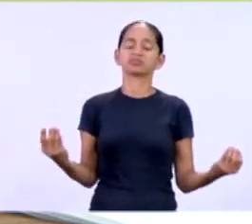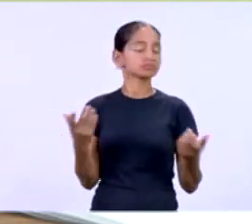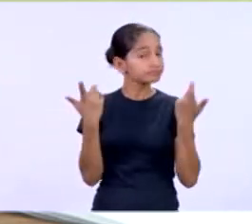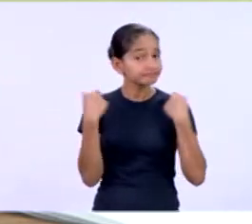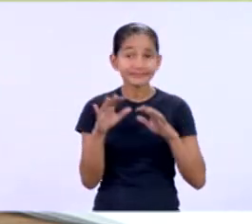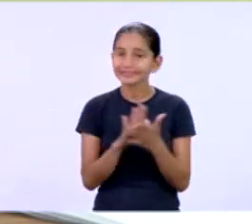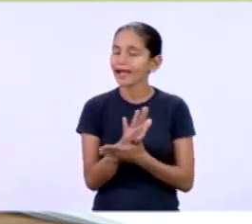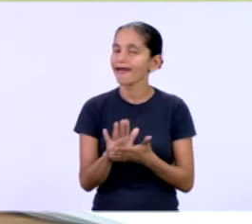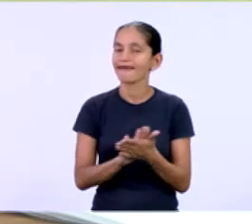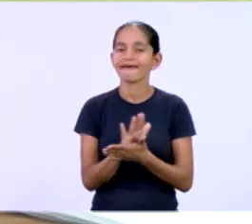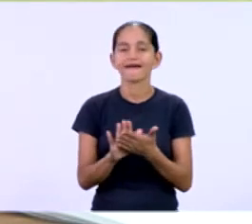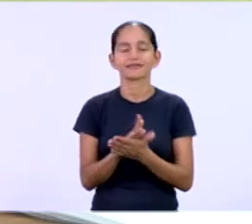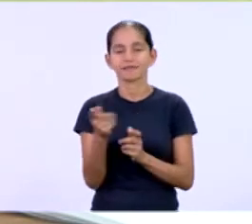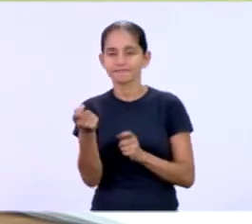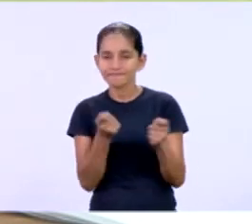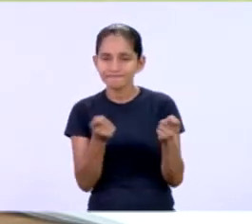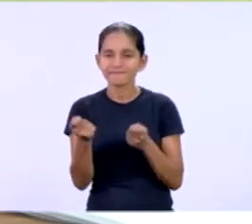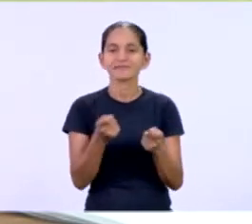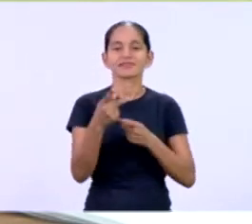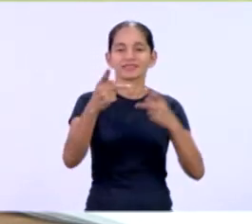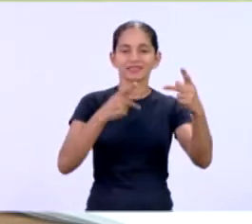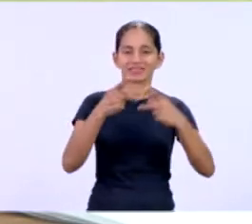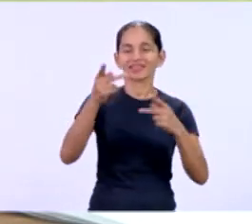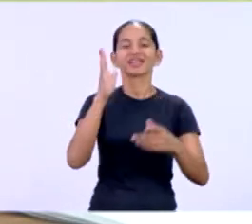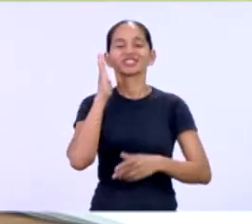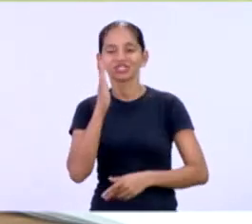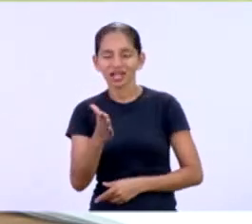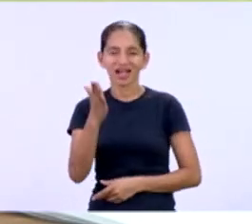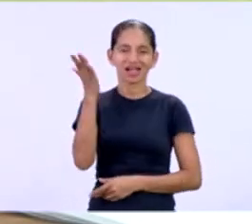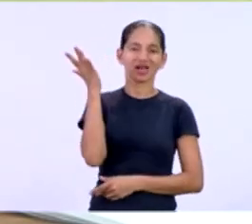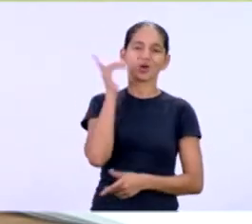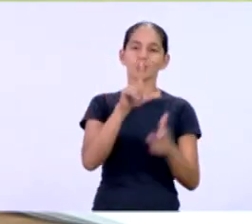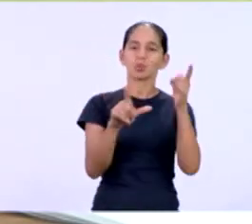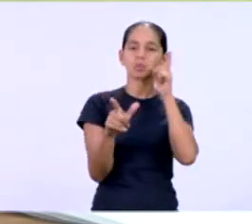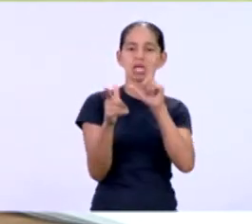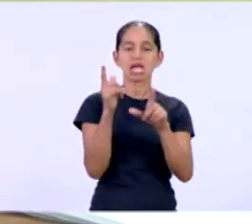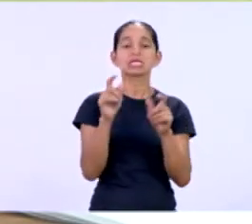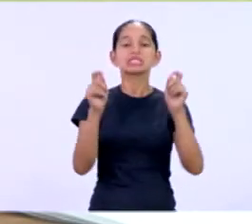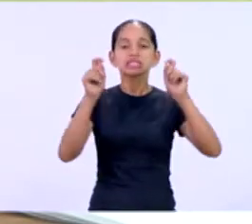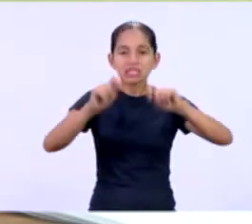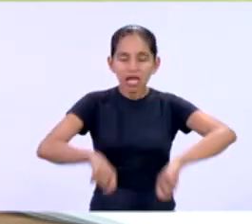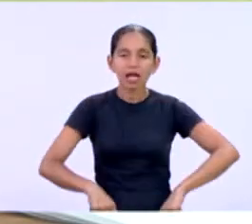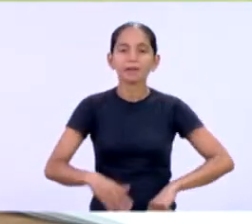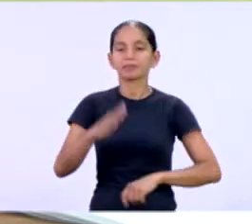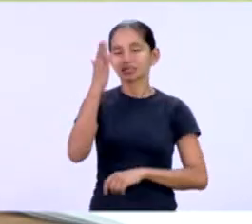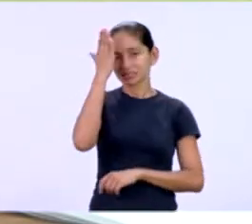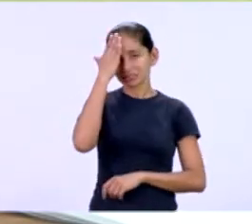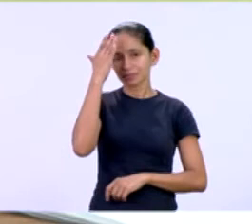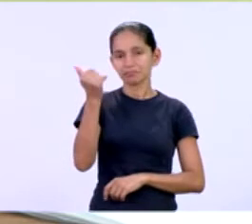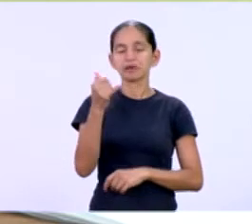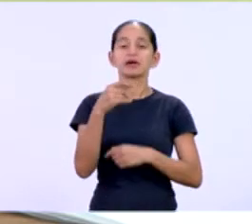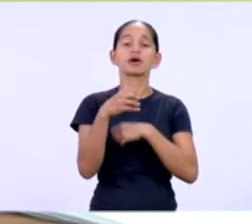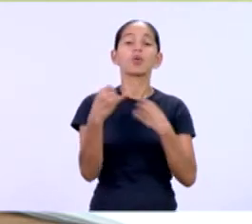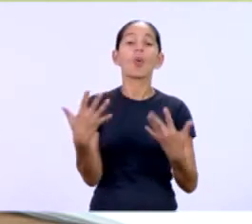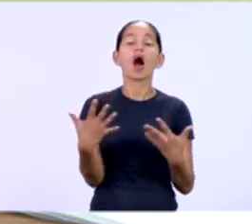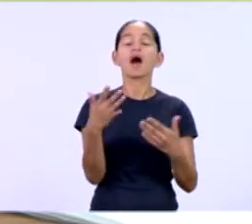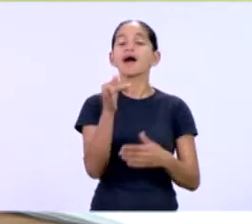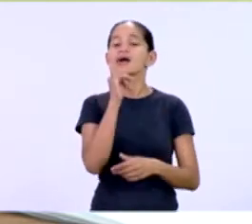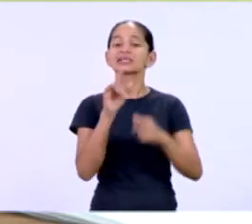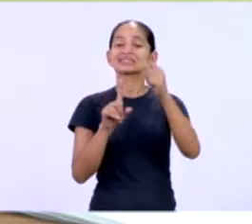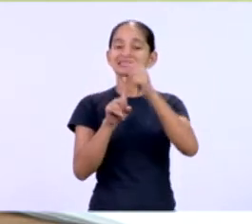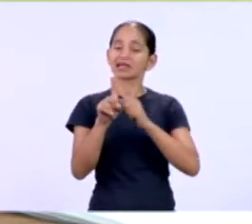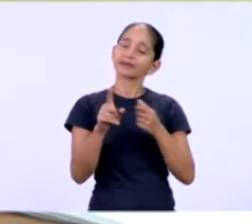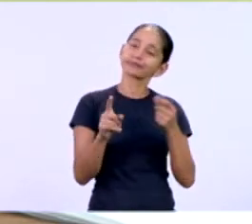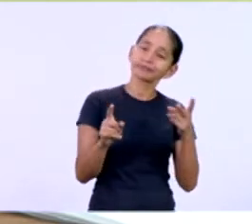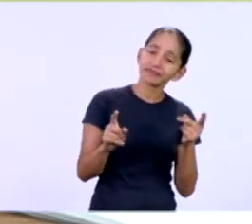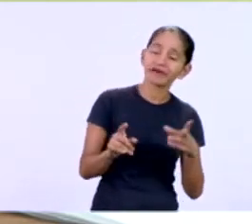despreparado em relação à demanda que vai ter. Porque dá para a empresa saber que existem alguns meses que a mercadoria